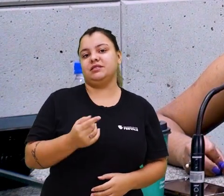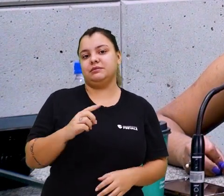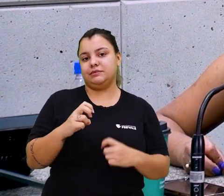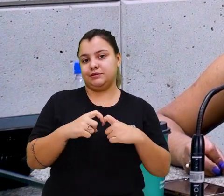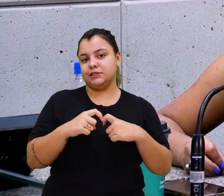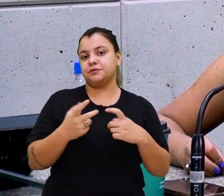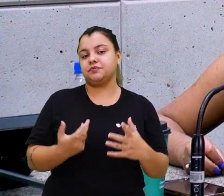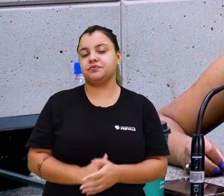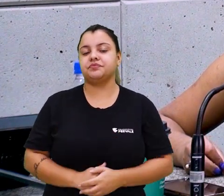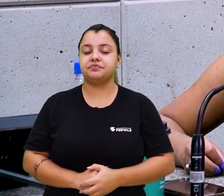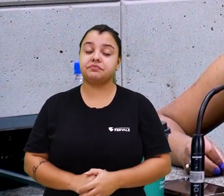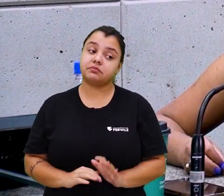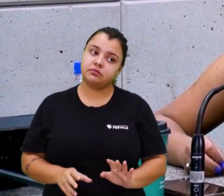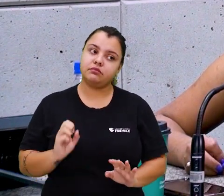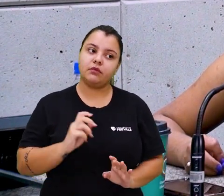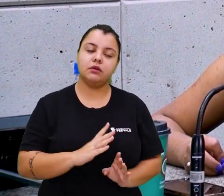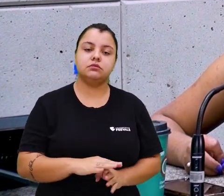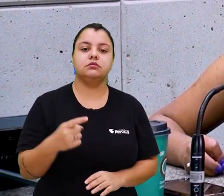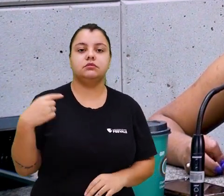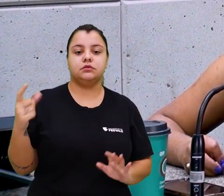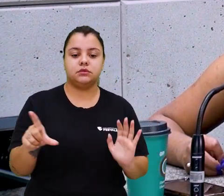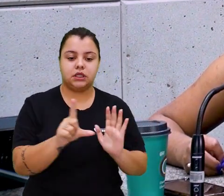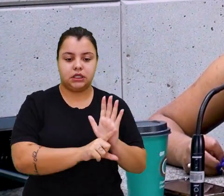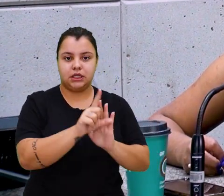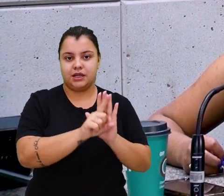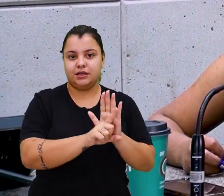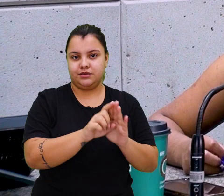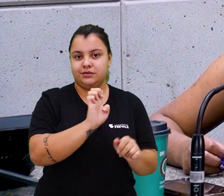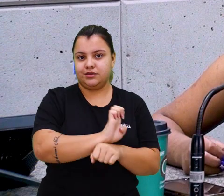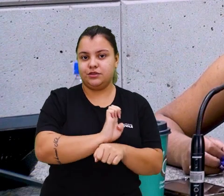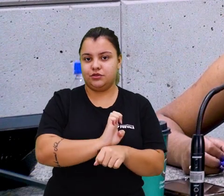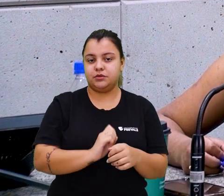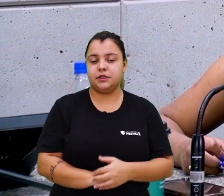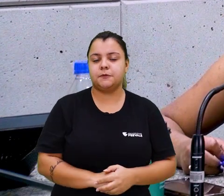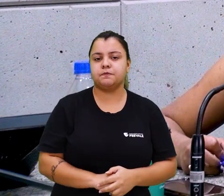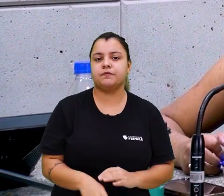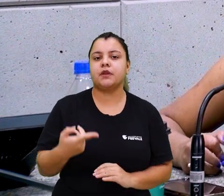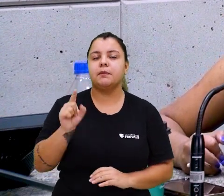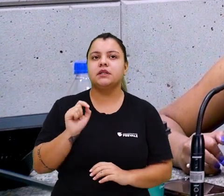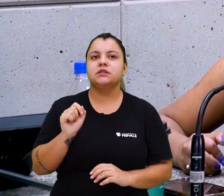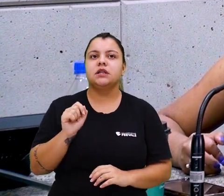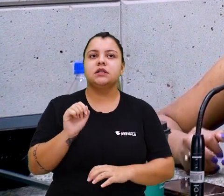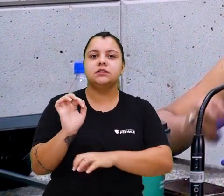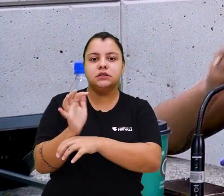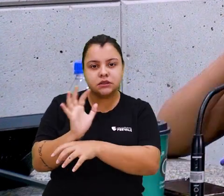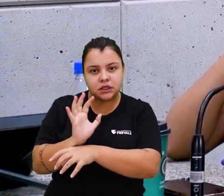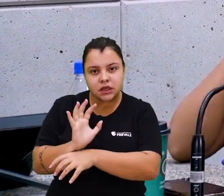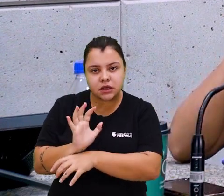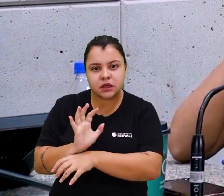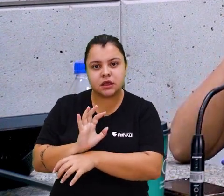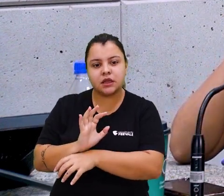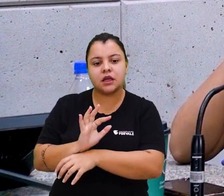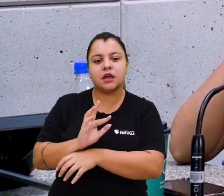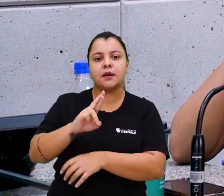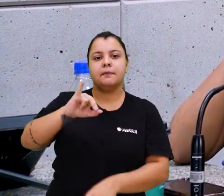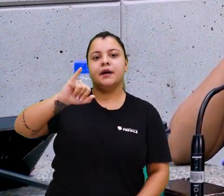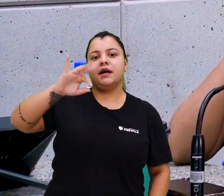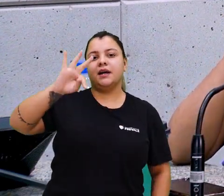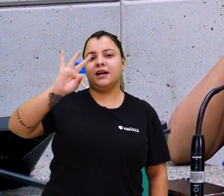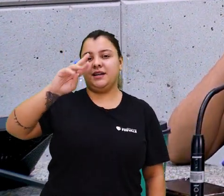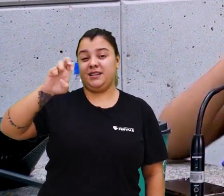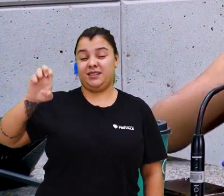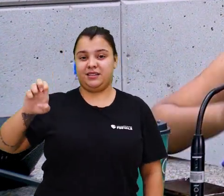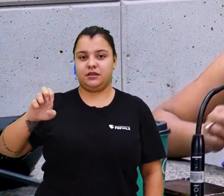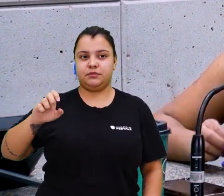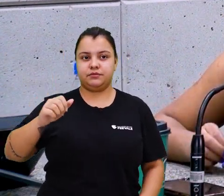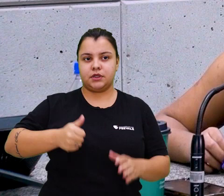Aí eu falei tá coloquei lista de espera aí eu passei PR cinema na na hitter naquela bolsa do Pr Fiquei em